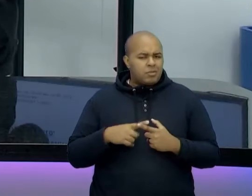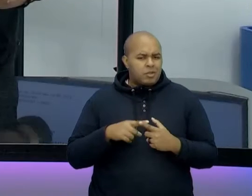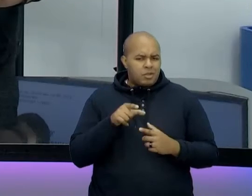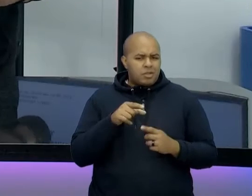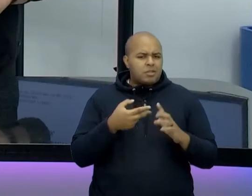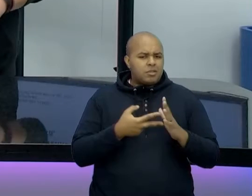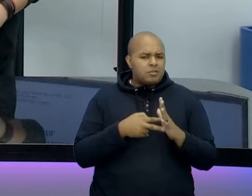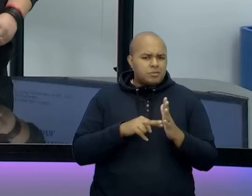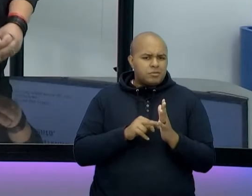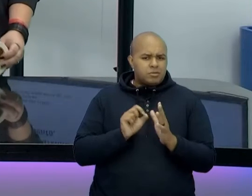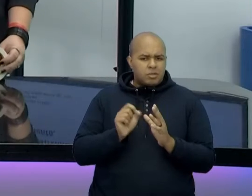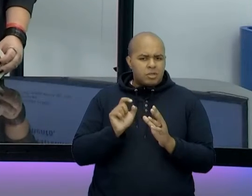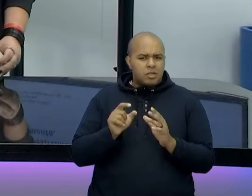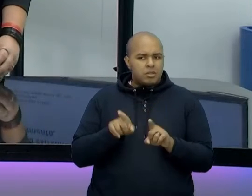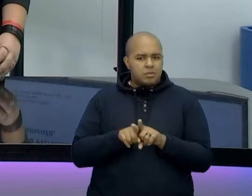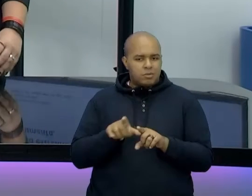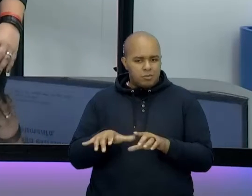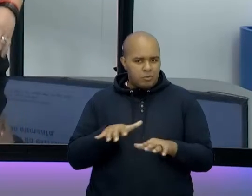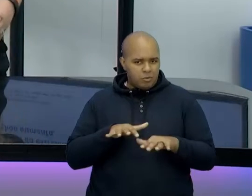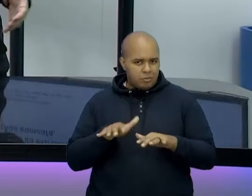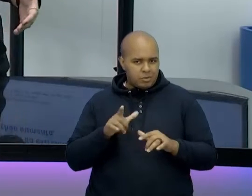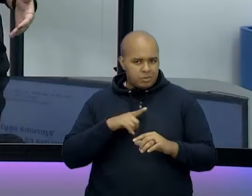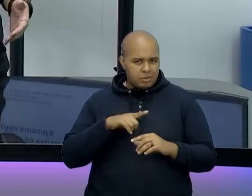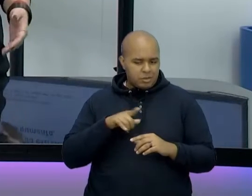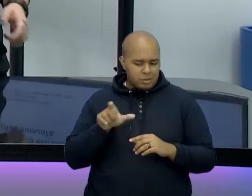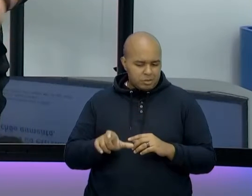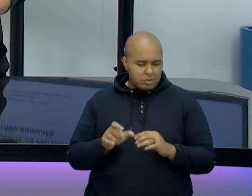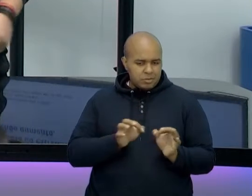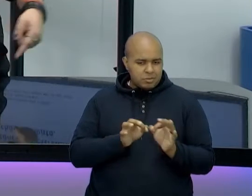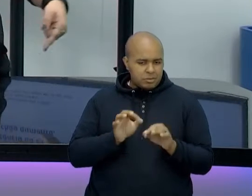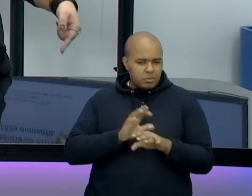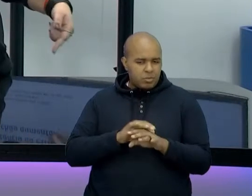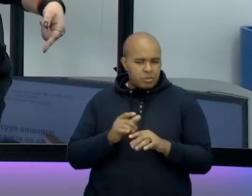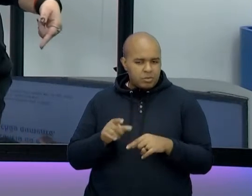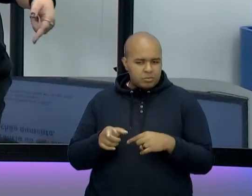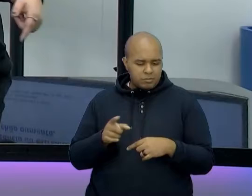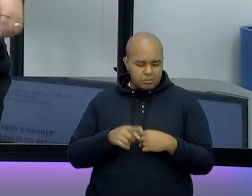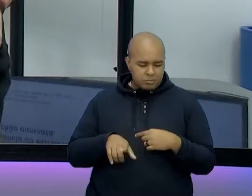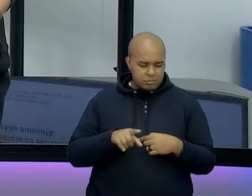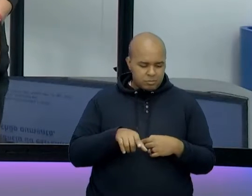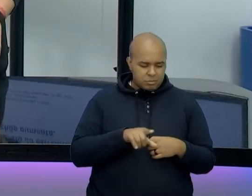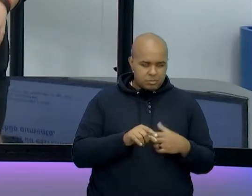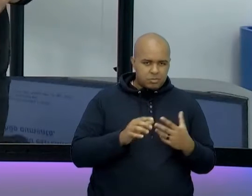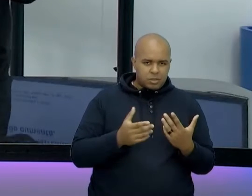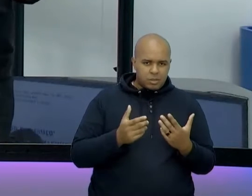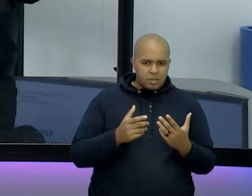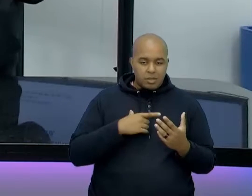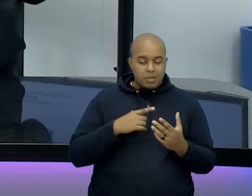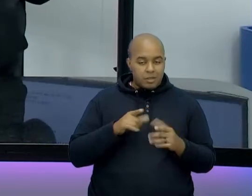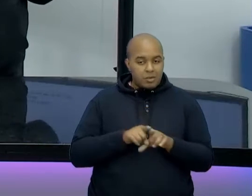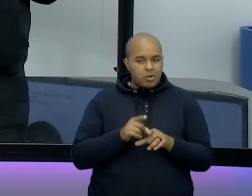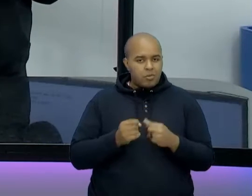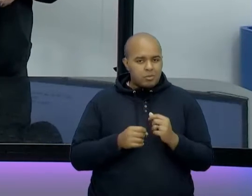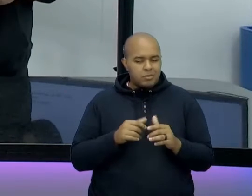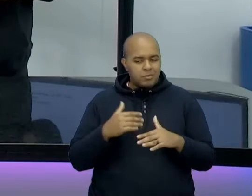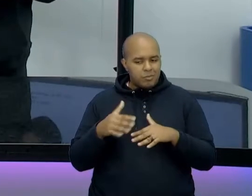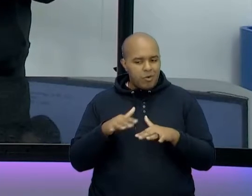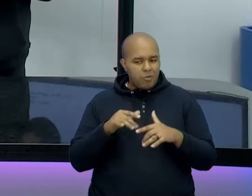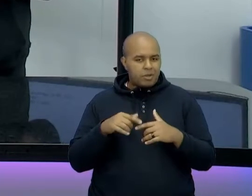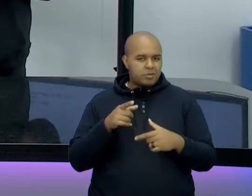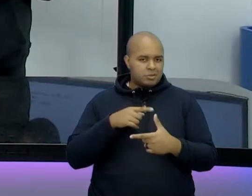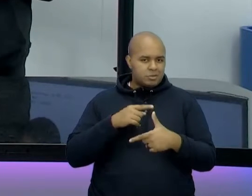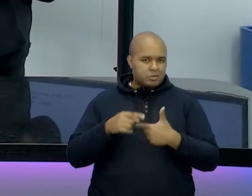isso significa que além do movimento que esse objeto está fazendo para percorrer essa distância, a gente ainda tem um movimento